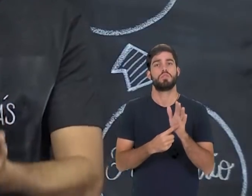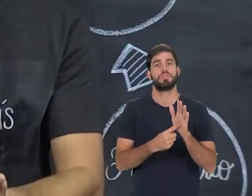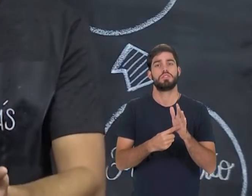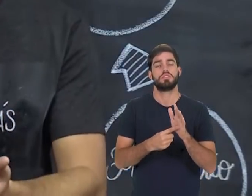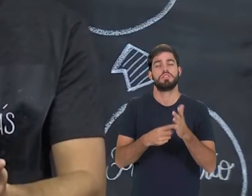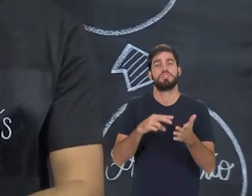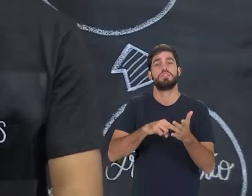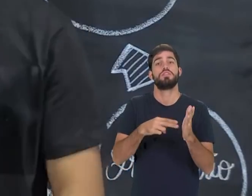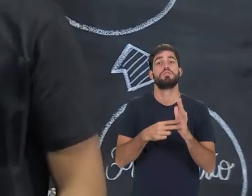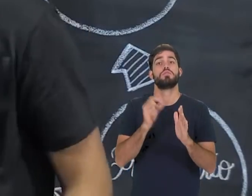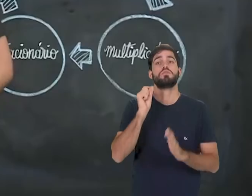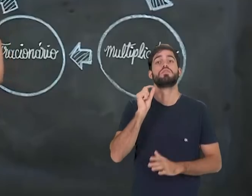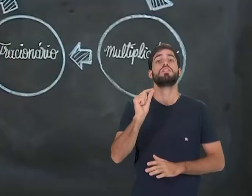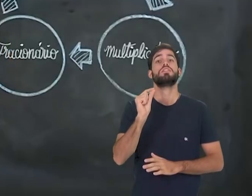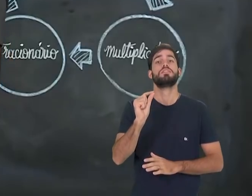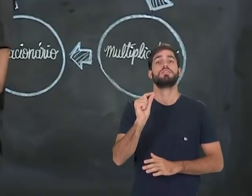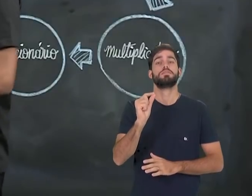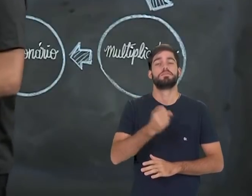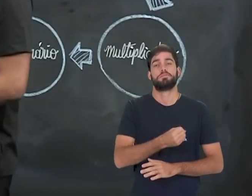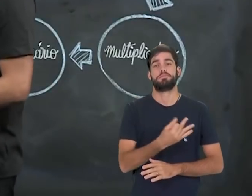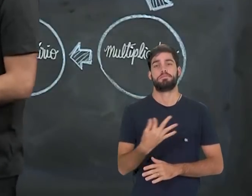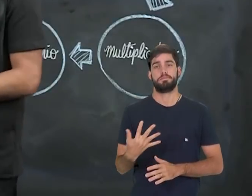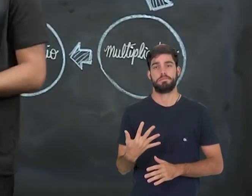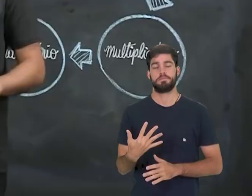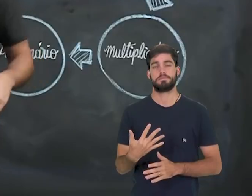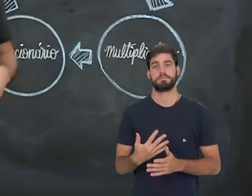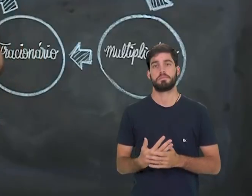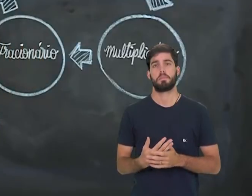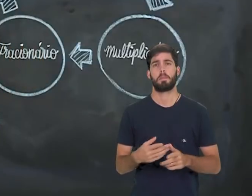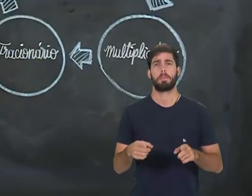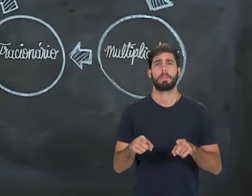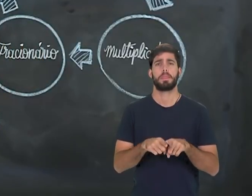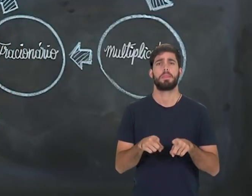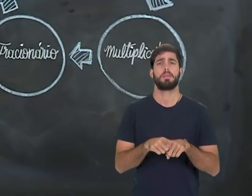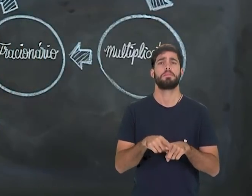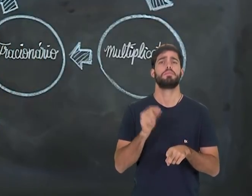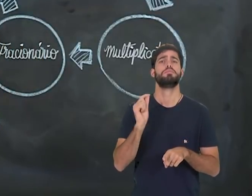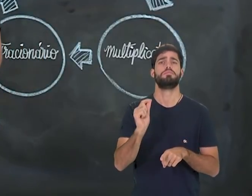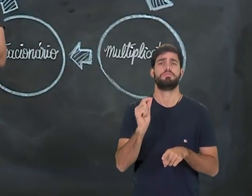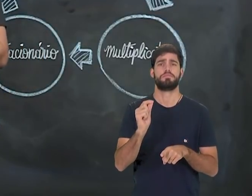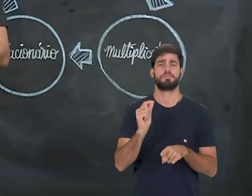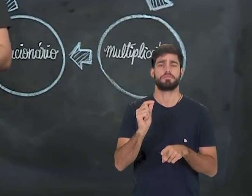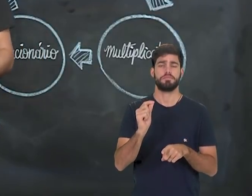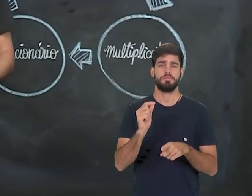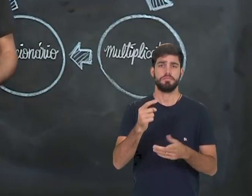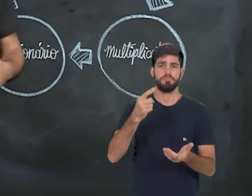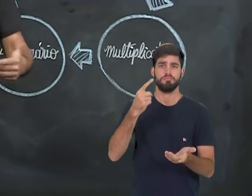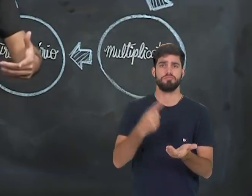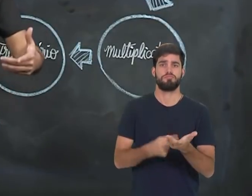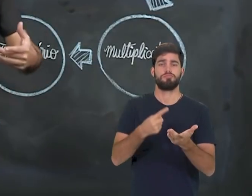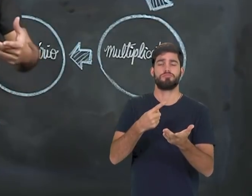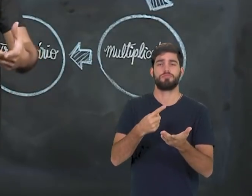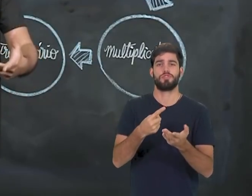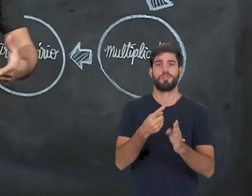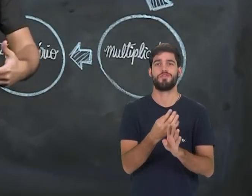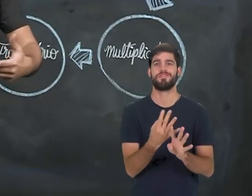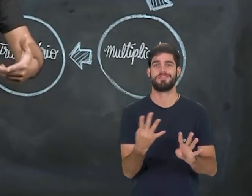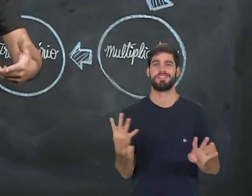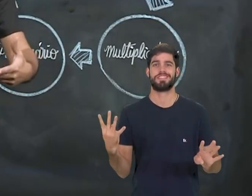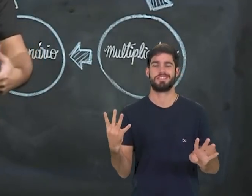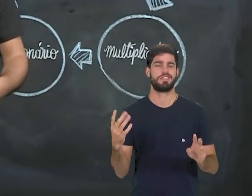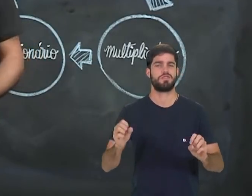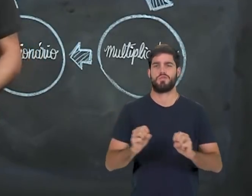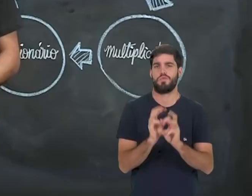indica quantidade. A função do numeral também é marcar uma posição. Então, se você está numa fila de um